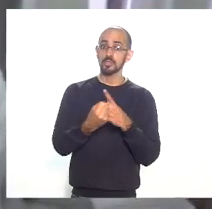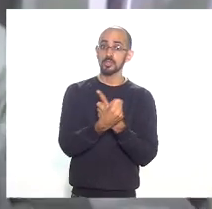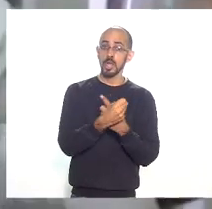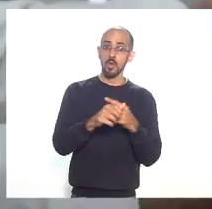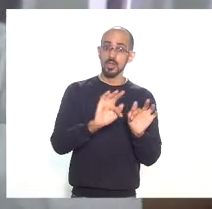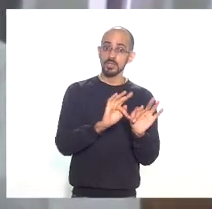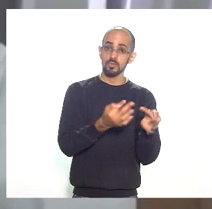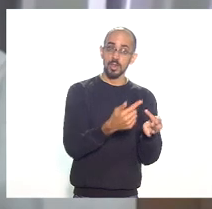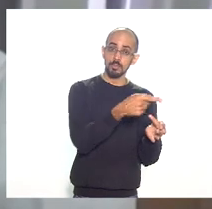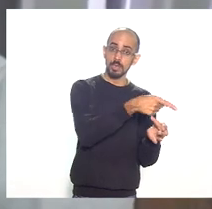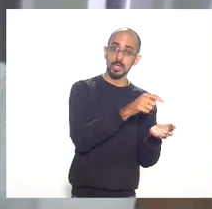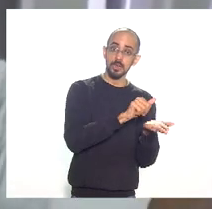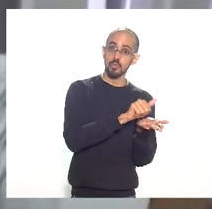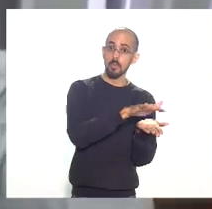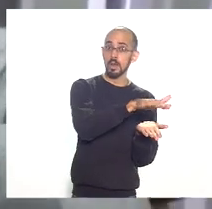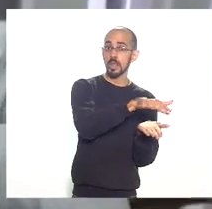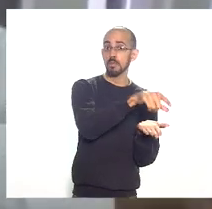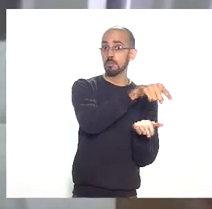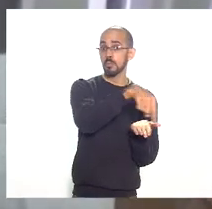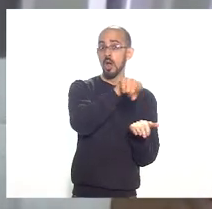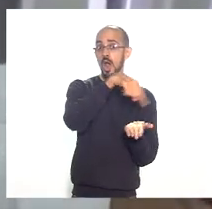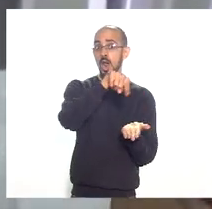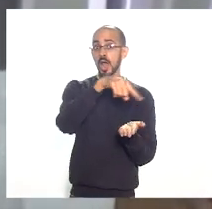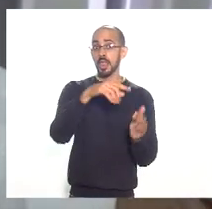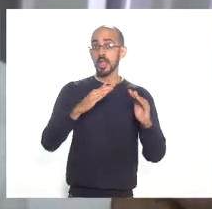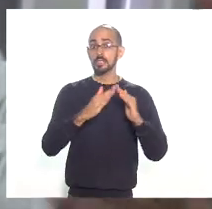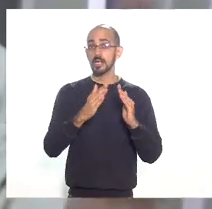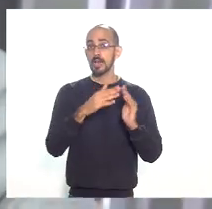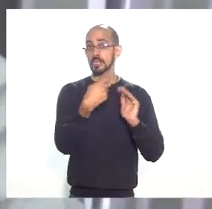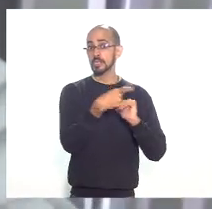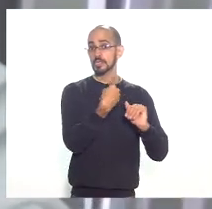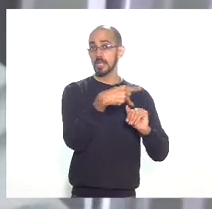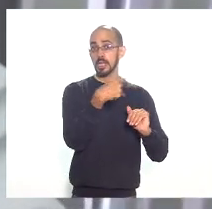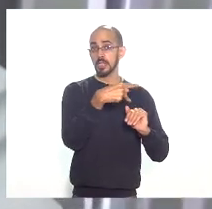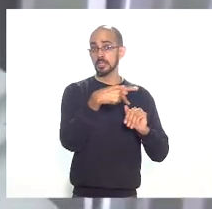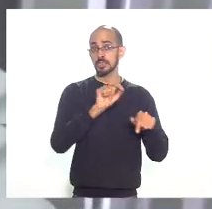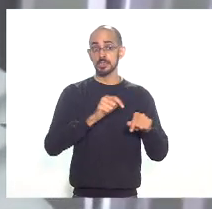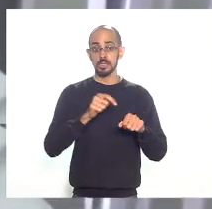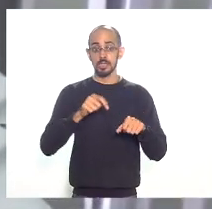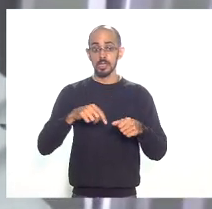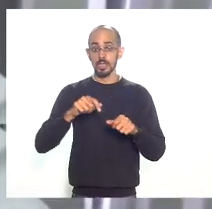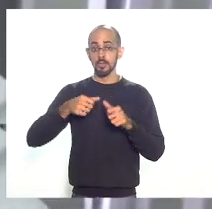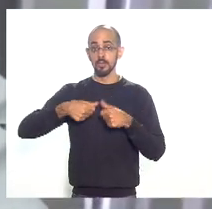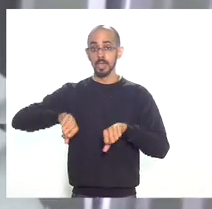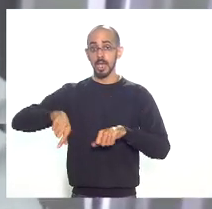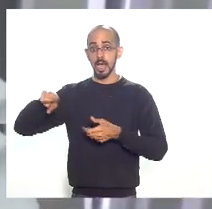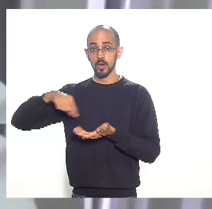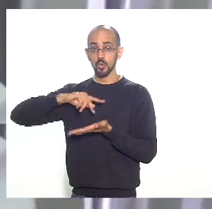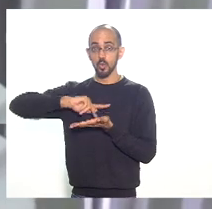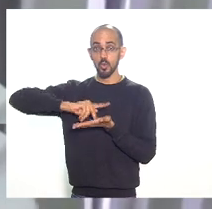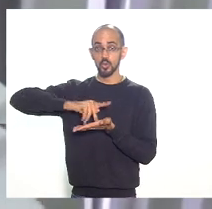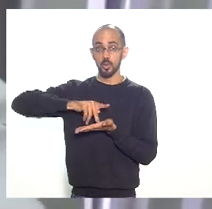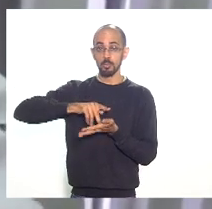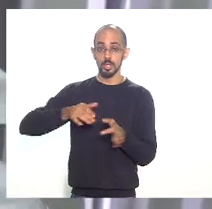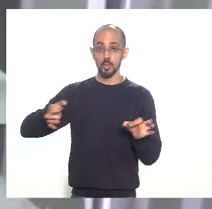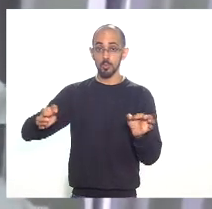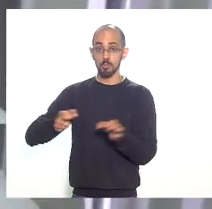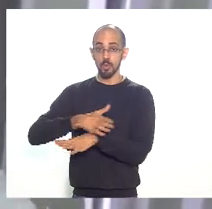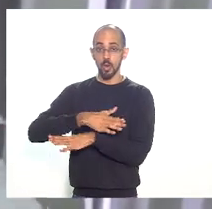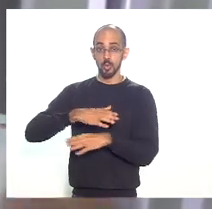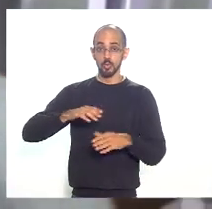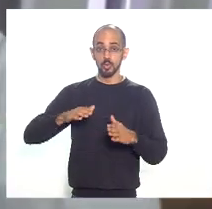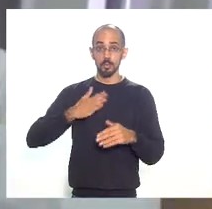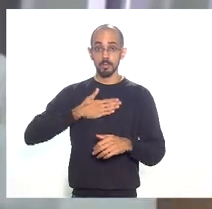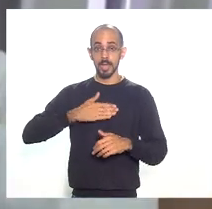foram despejadas, portanto, André, das casas em que estavam, ocuparam o condomínio do Minha Casa Minha Vida que estava pronto, estava vazio